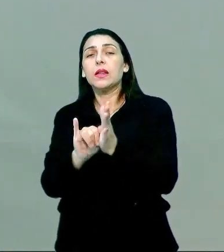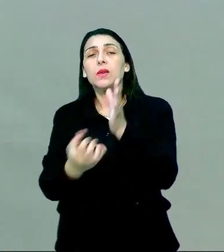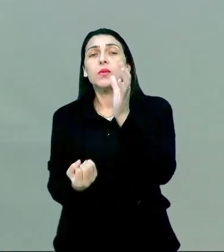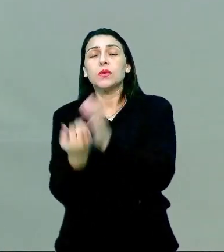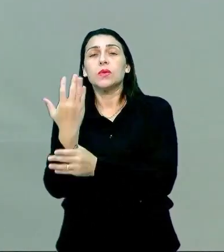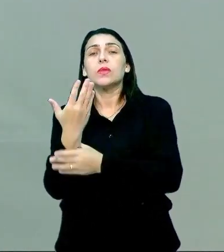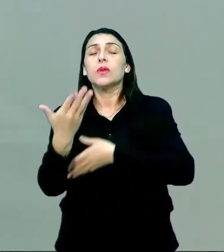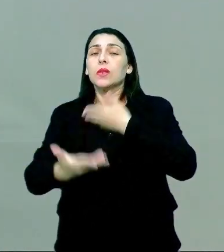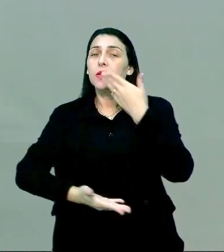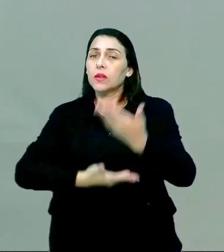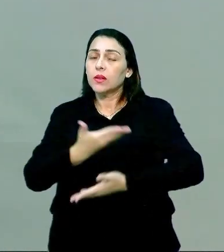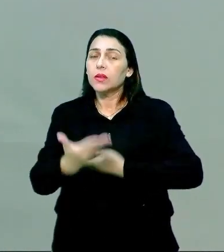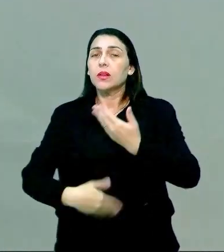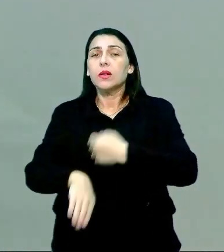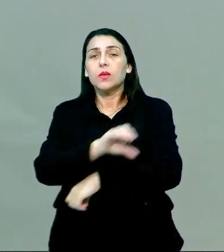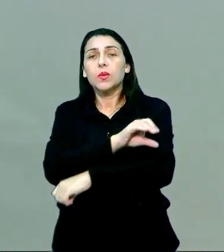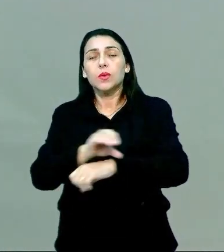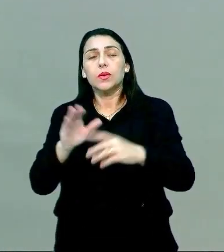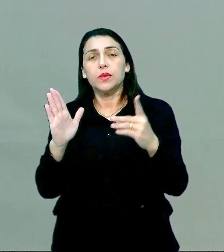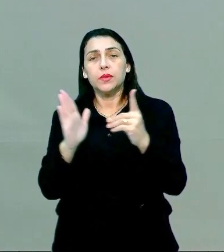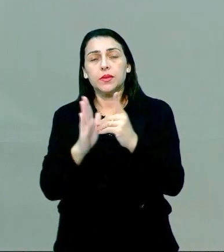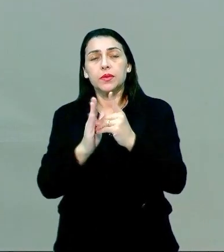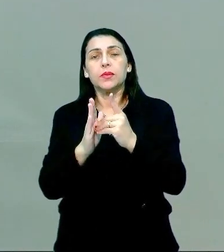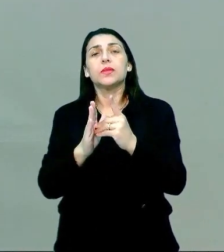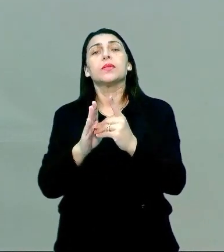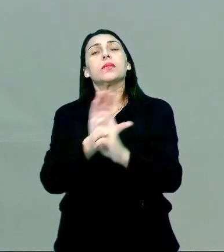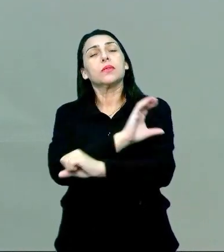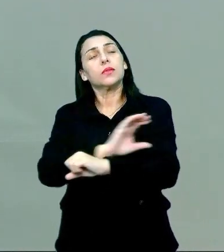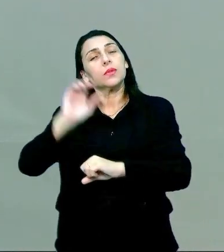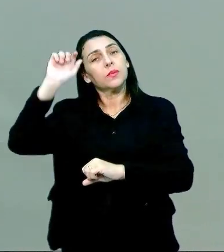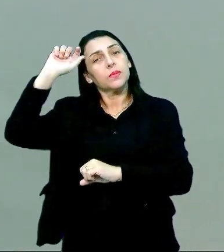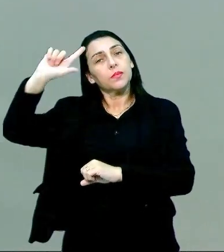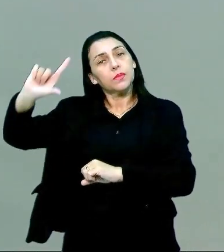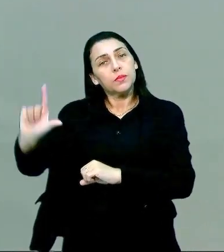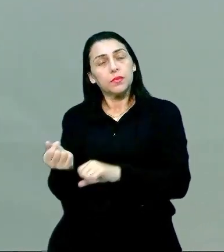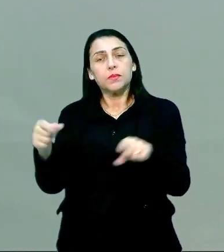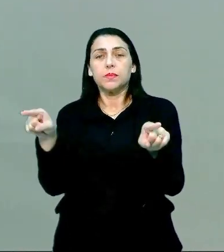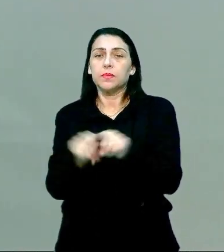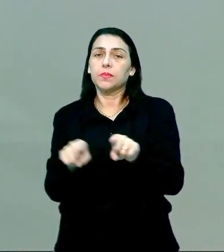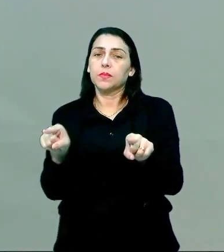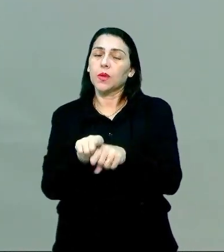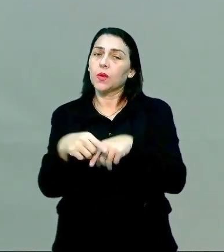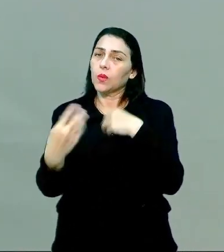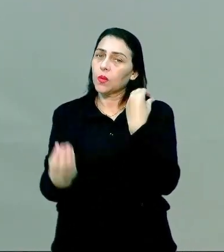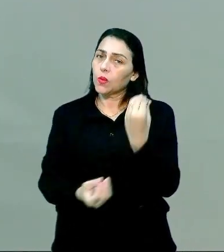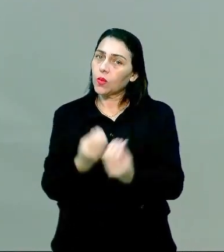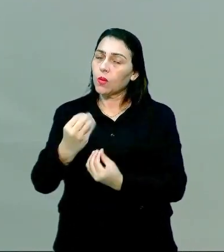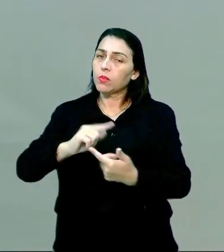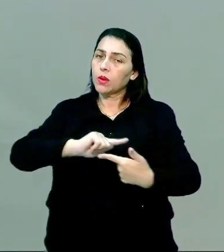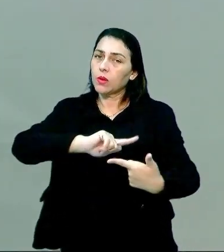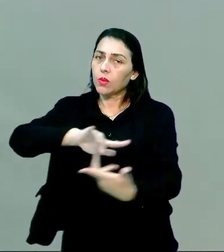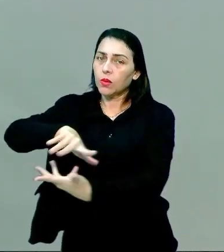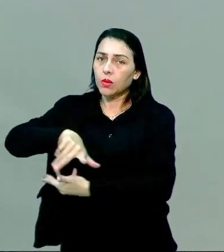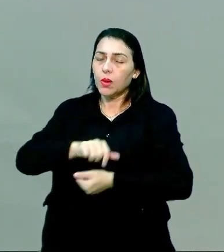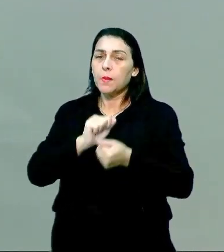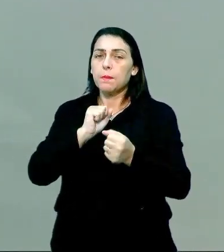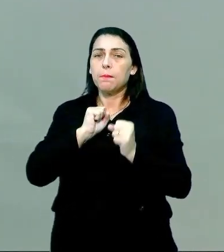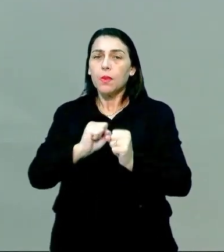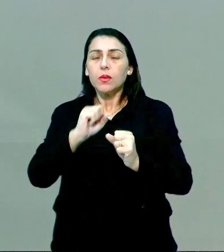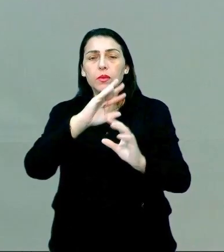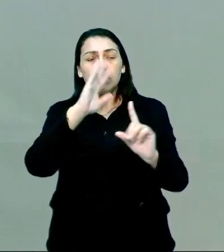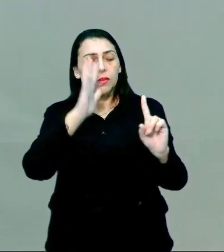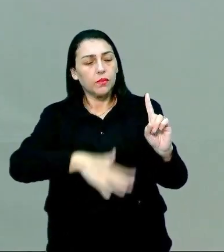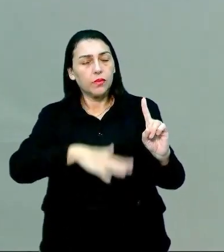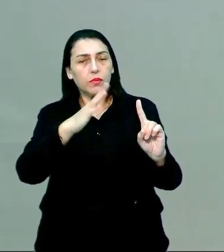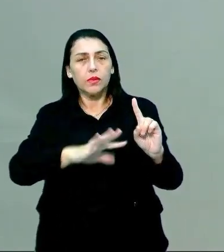algo relacionado à cultura indígena, à cultura afro, como determinada cultura por meio da globalização pode influenciar na